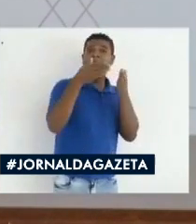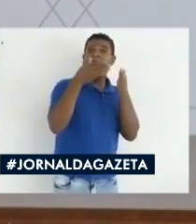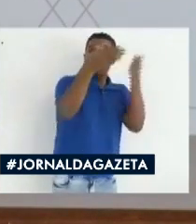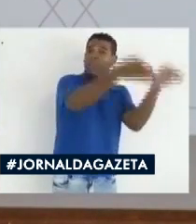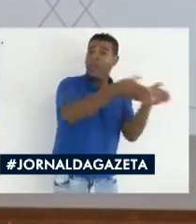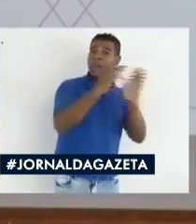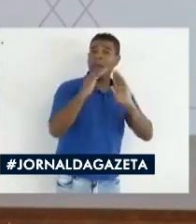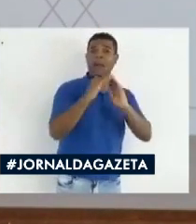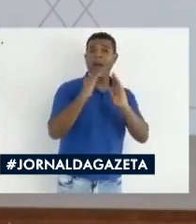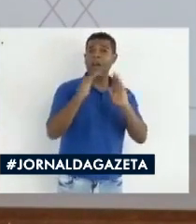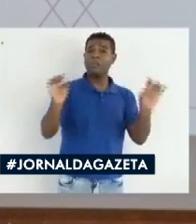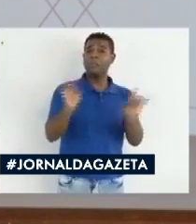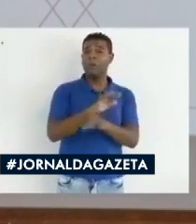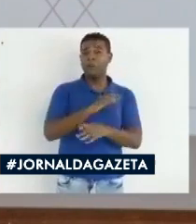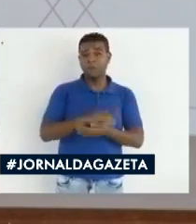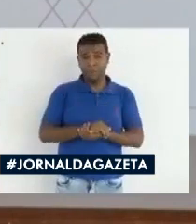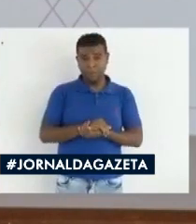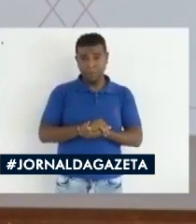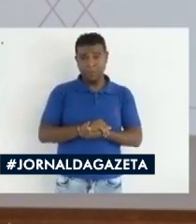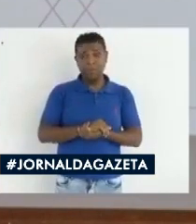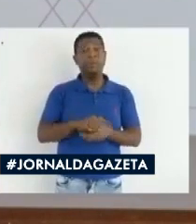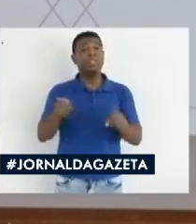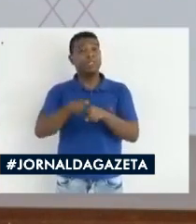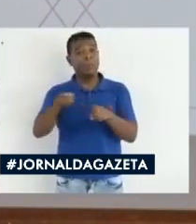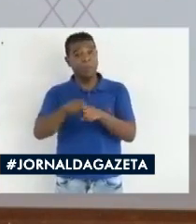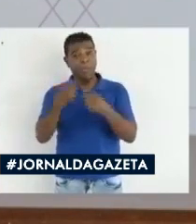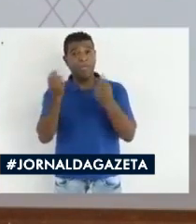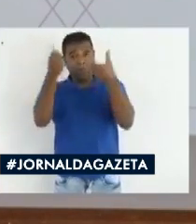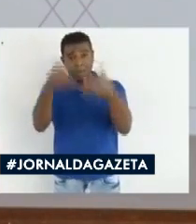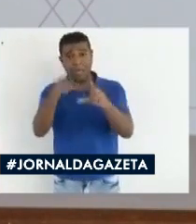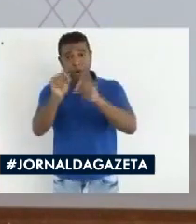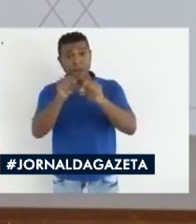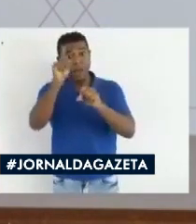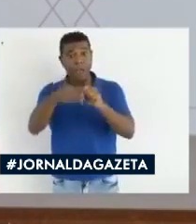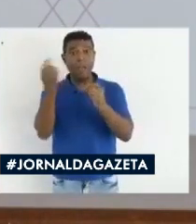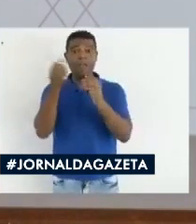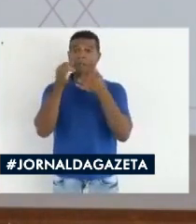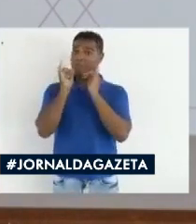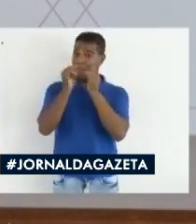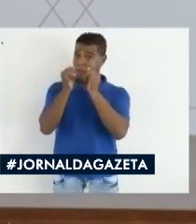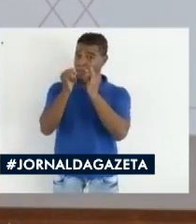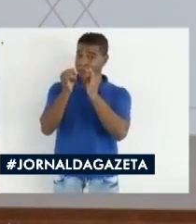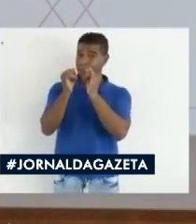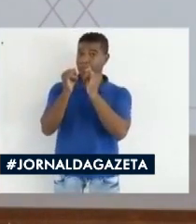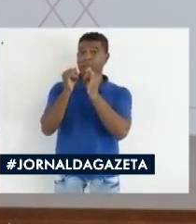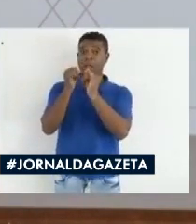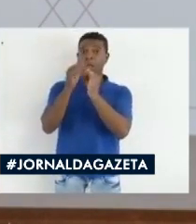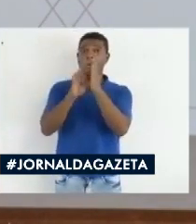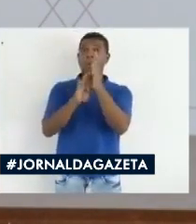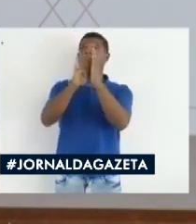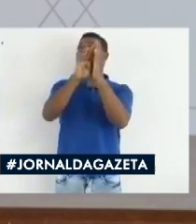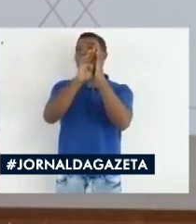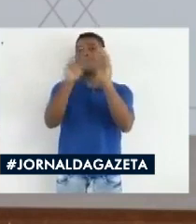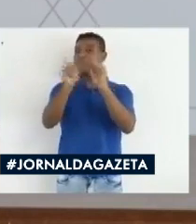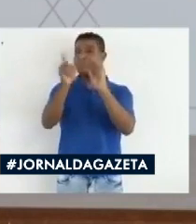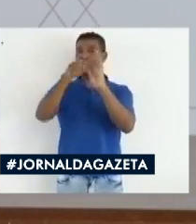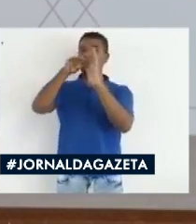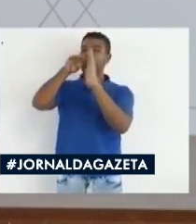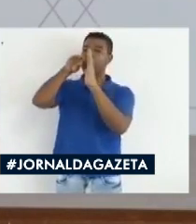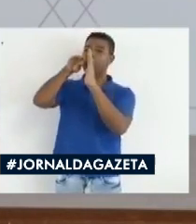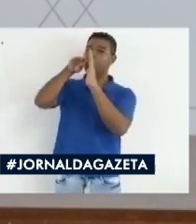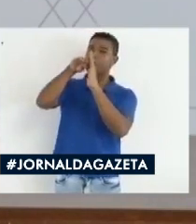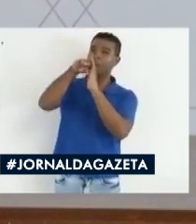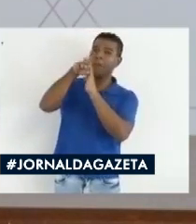redução na aceleração e no crescimento desses dados e isso realmente sugere que nós tenhamos o